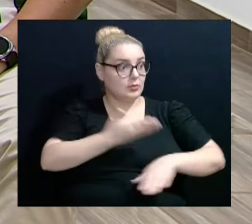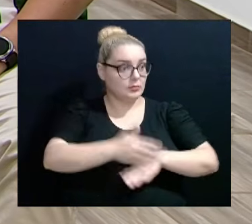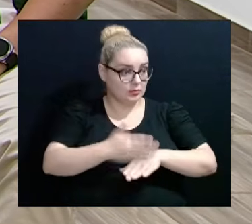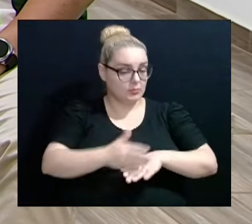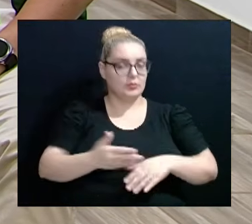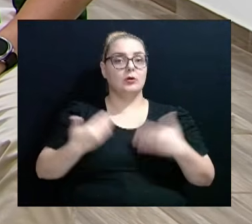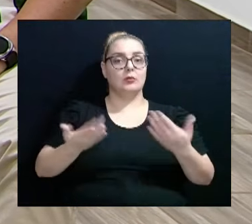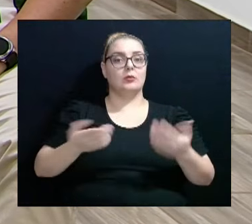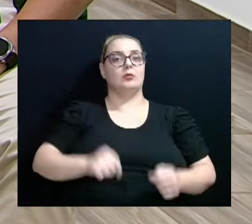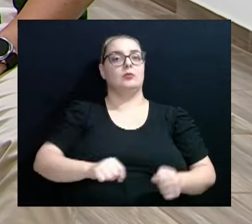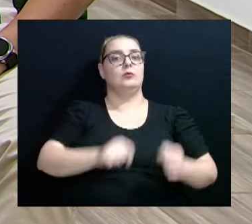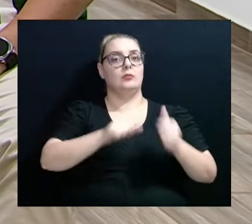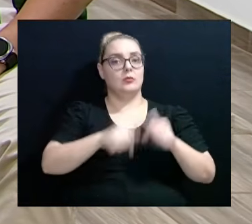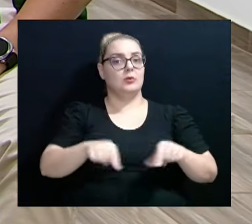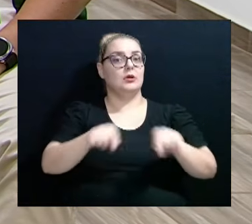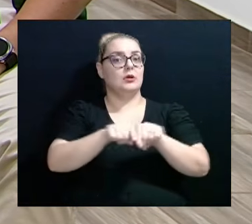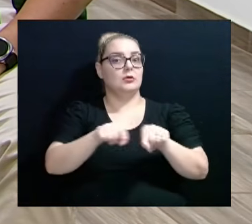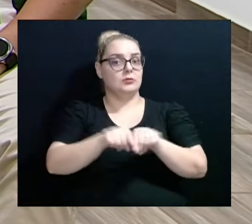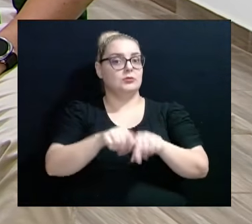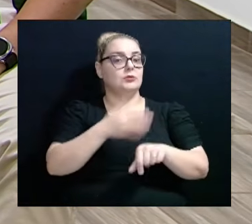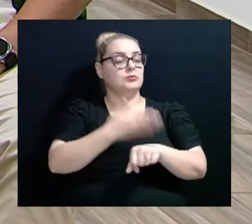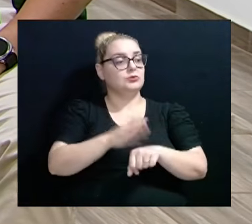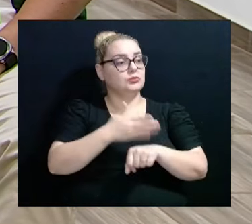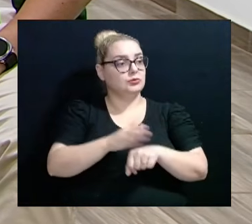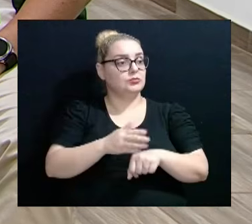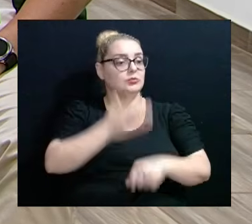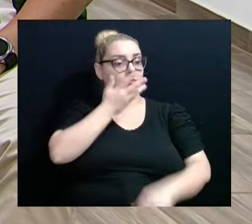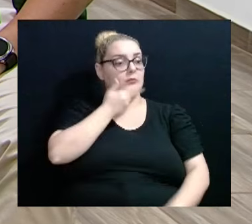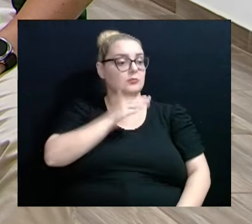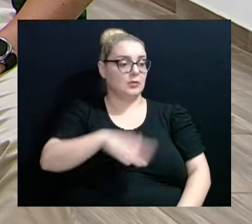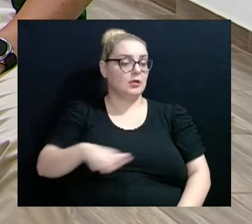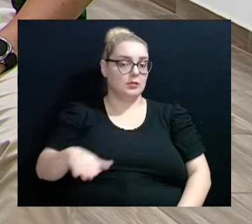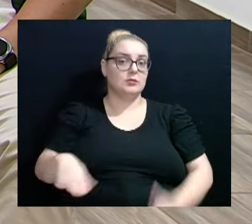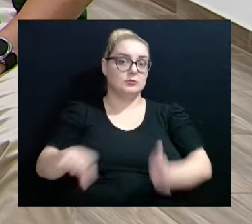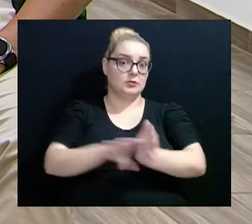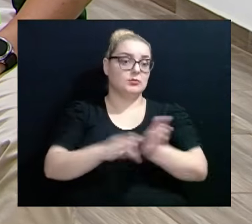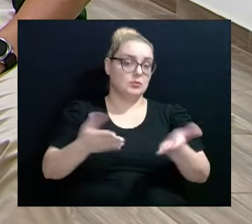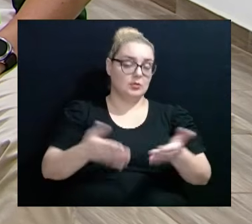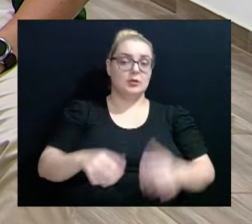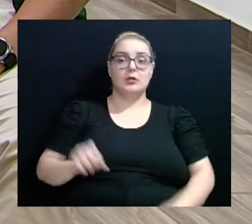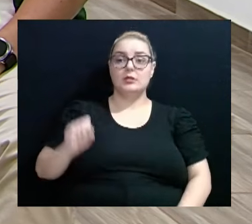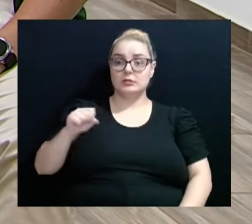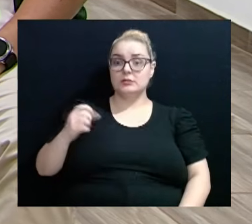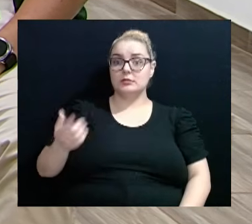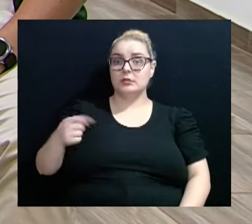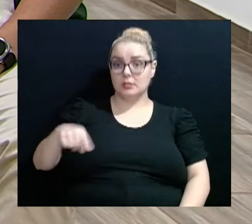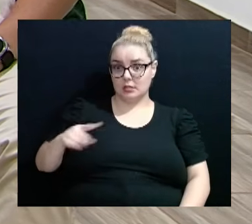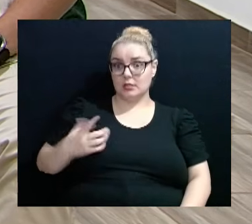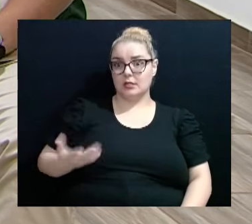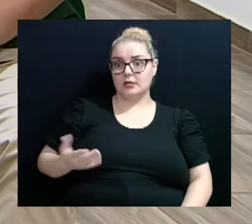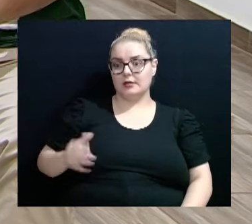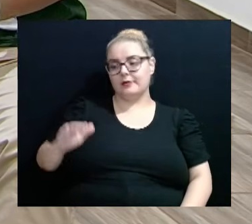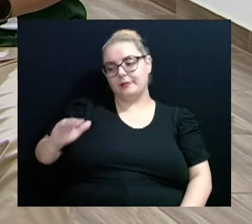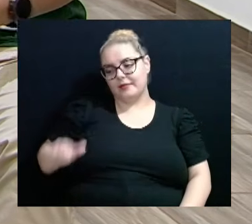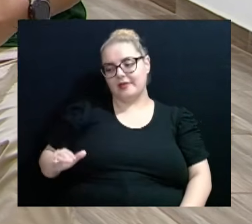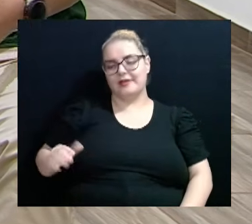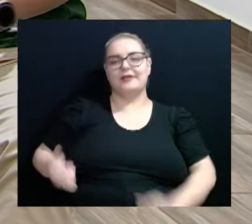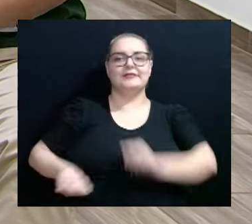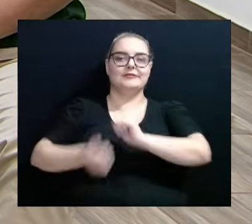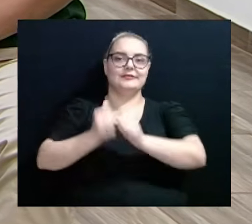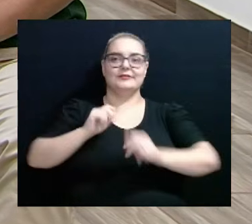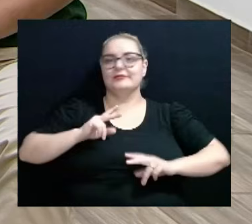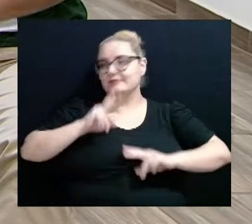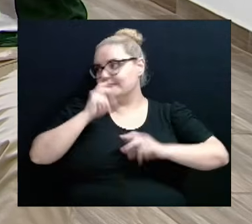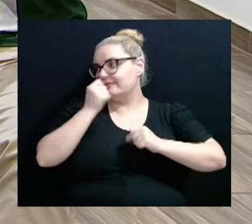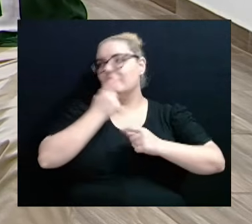mais intensa, né? Quais são os benefícios, inclusive, dessa prática para os pequenos, né, que estão chegando agora? Sim, eles viram pequenos